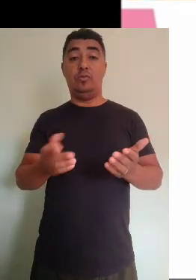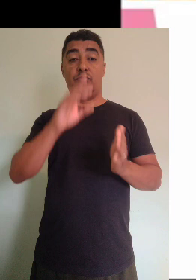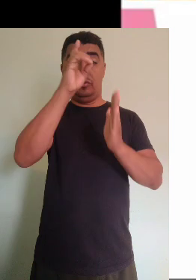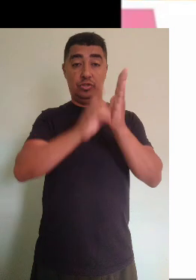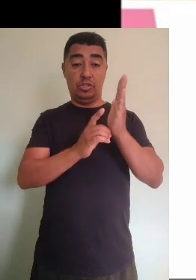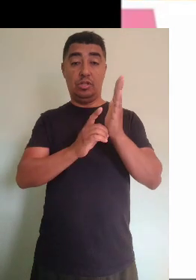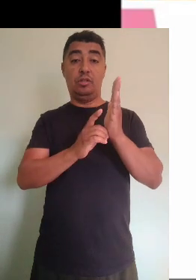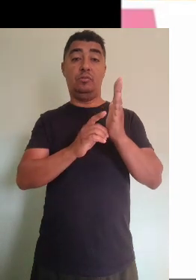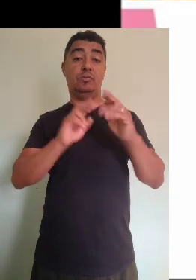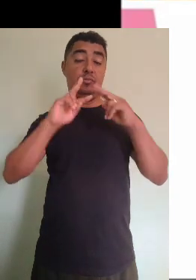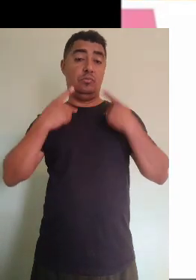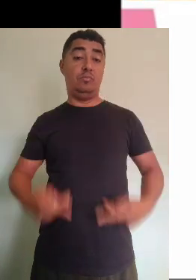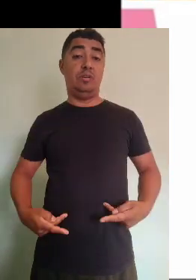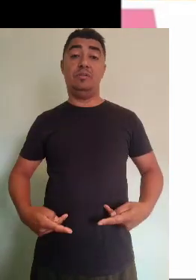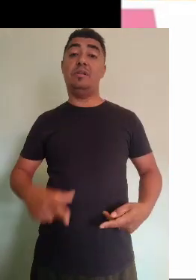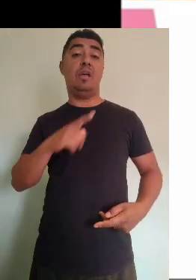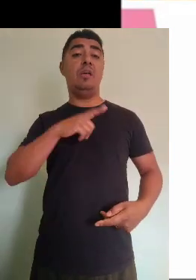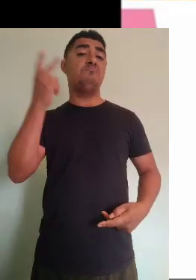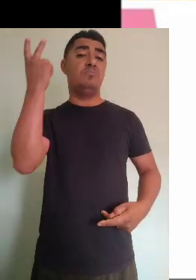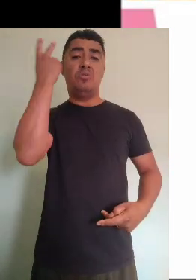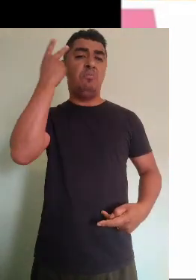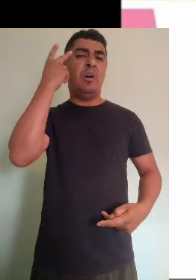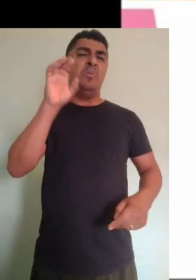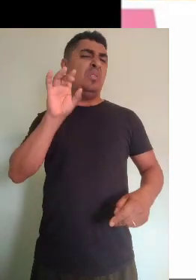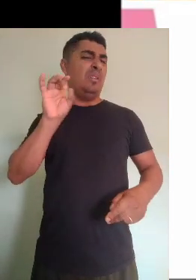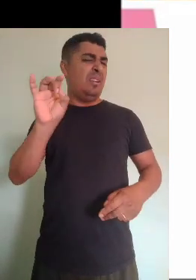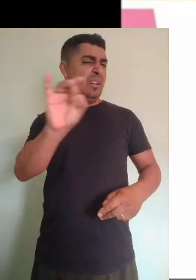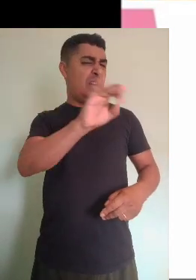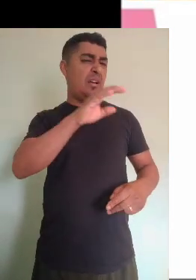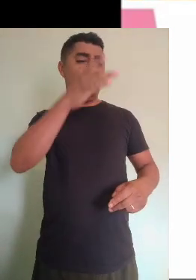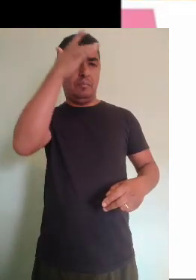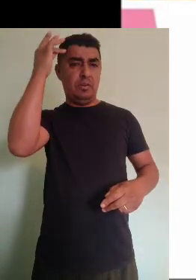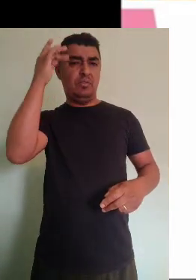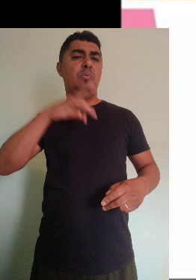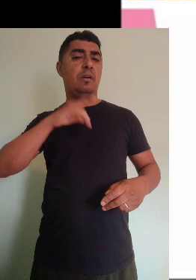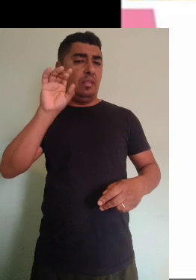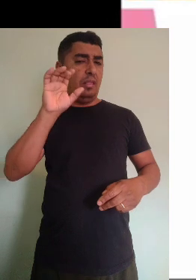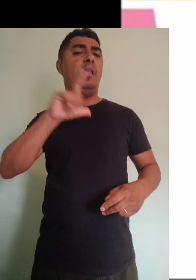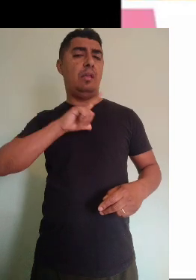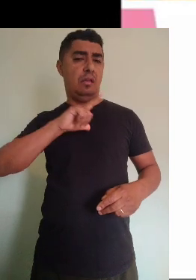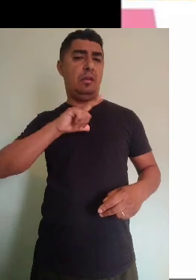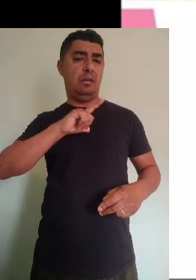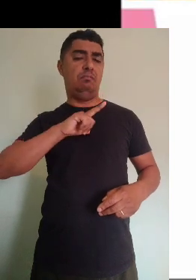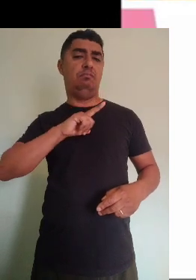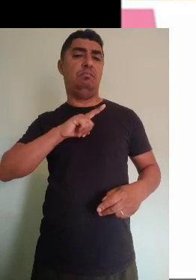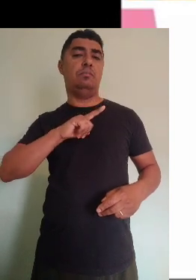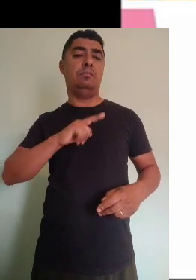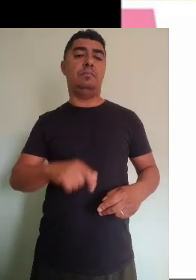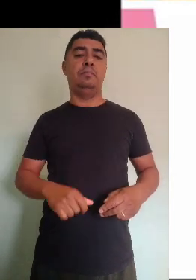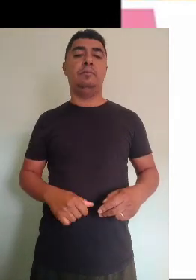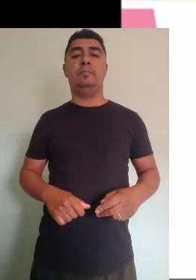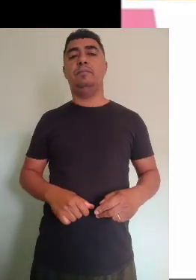como os direitos naturais de cada pessoa humana. Direito natural é aquele que nasce com a gente, ou seja,